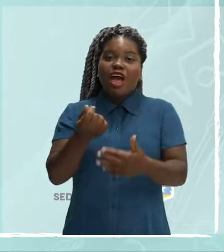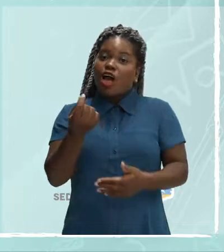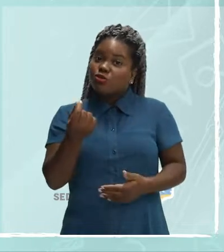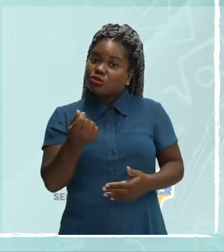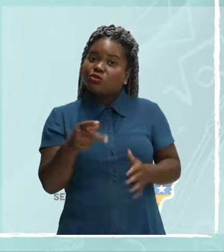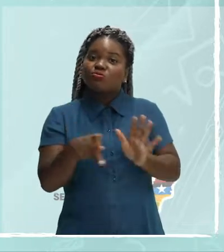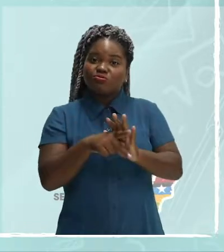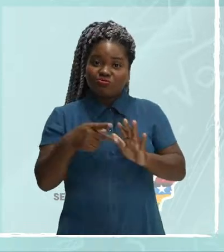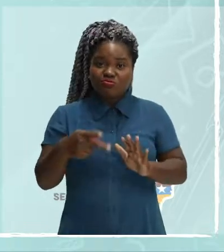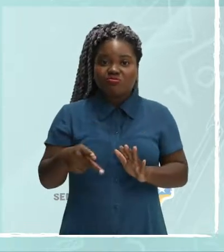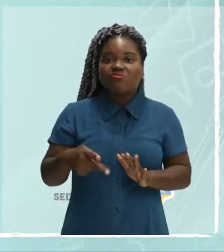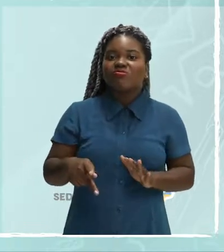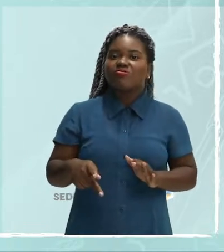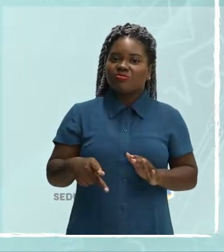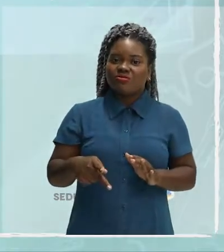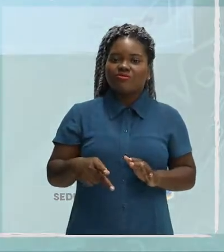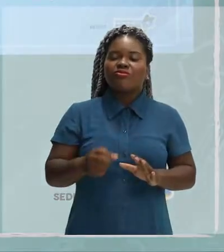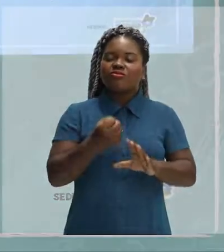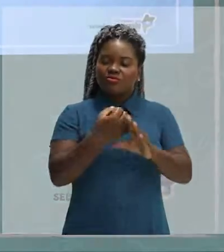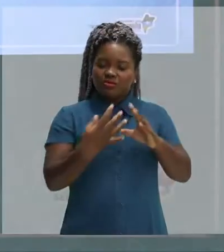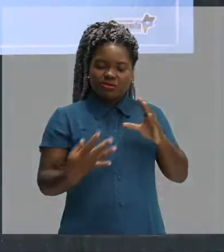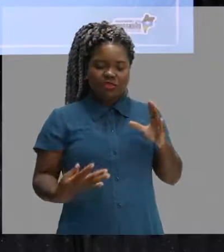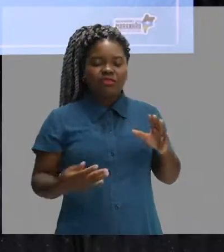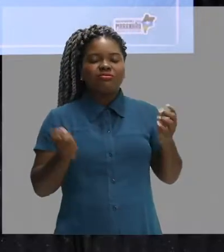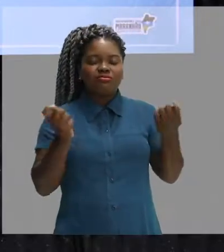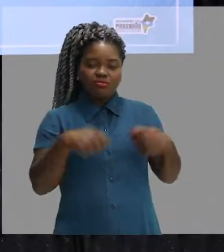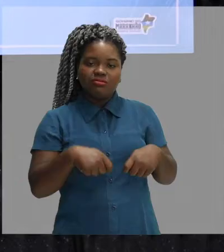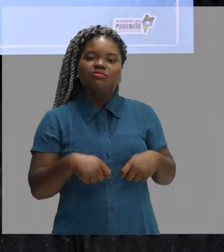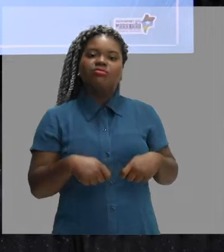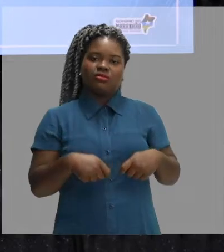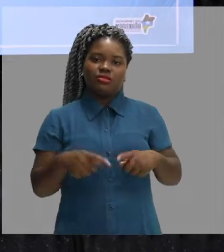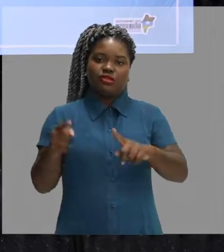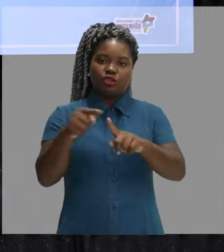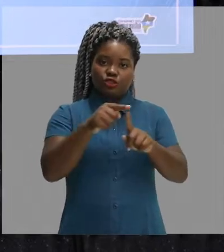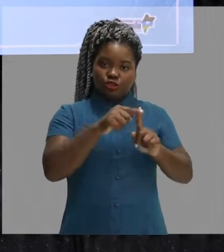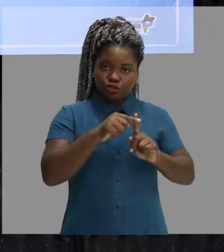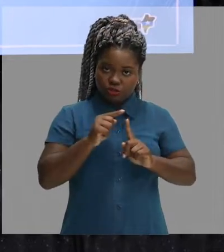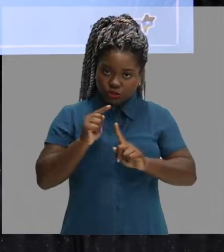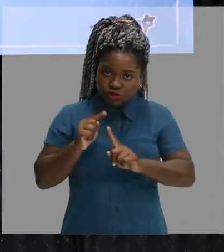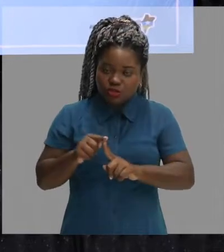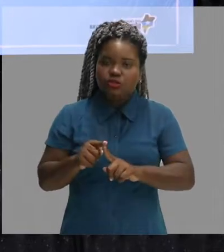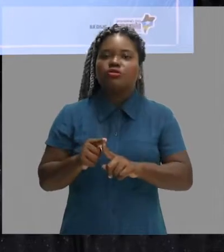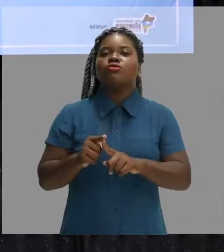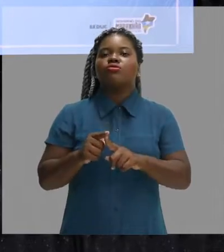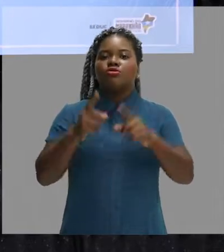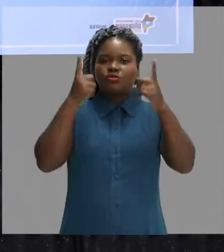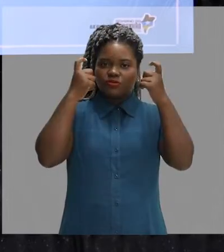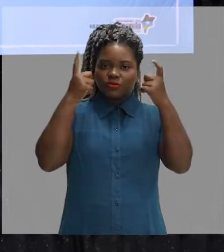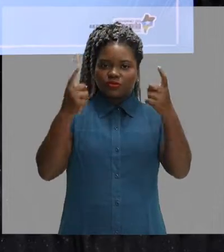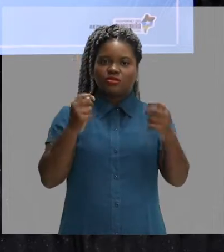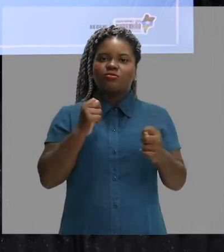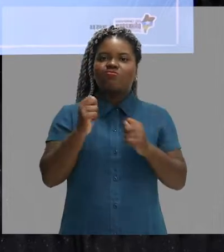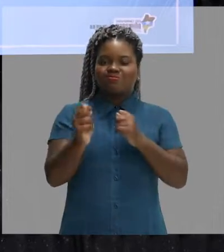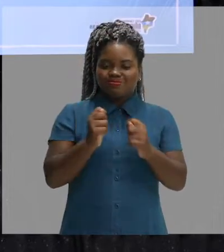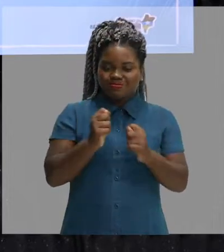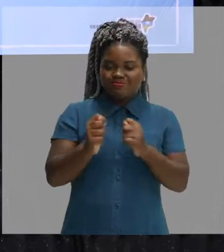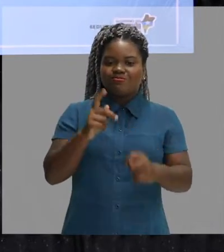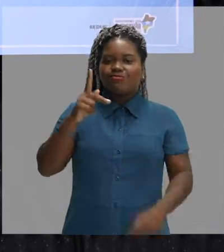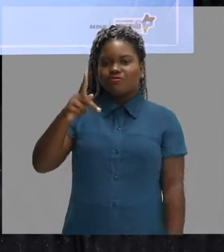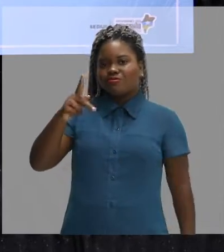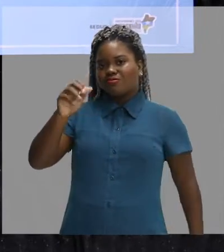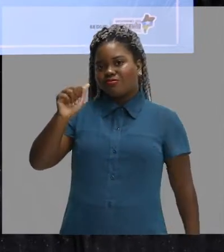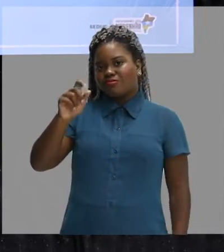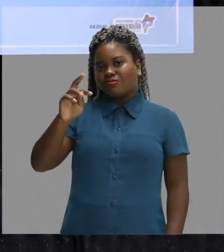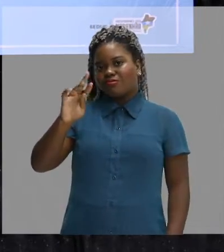ao seu capital, podem ser caracterizados como um tipo de violência econômica ou patrimonial. É só lembrar do exemplo